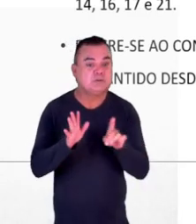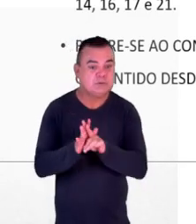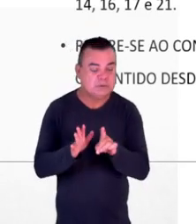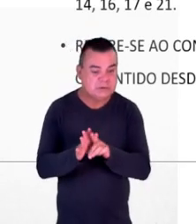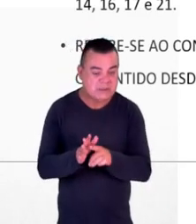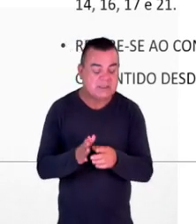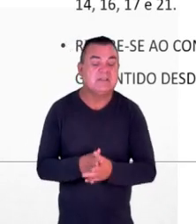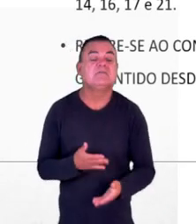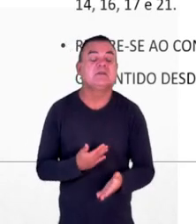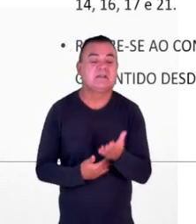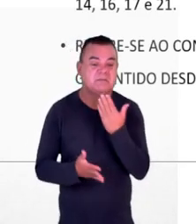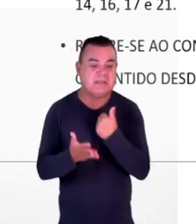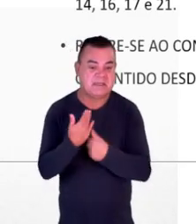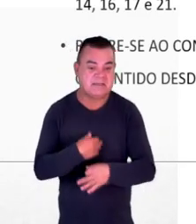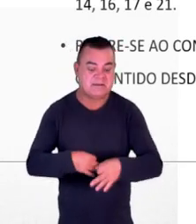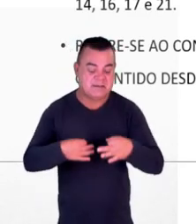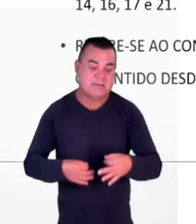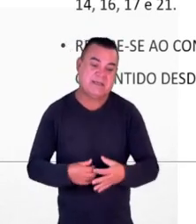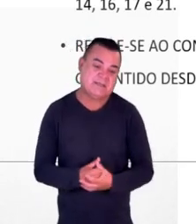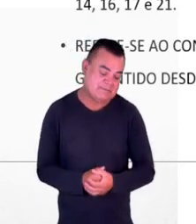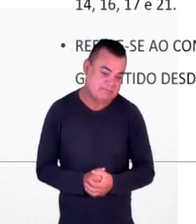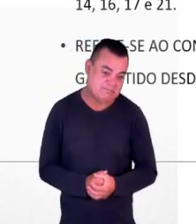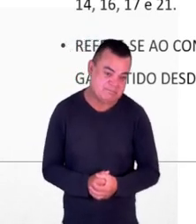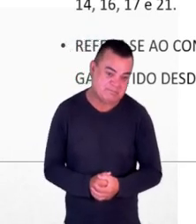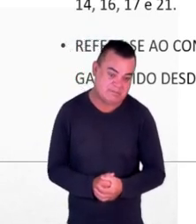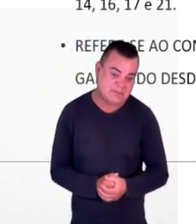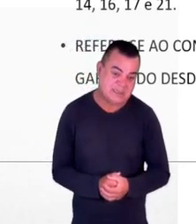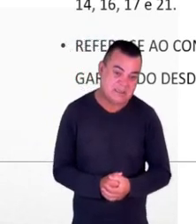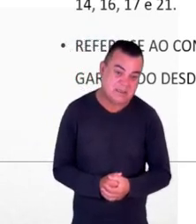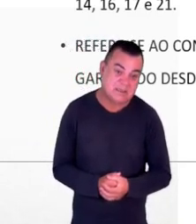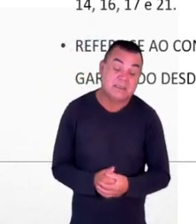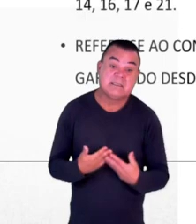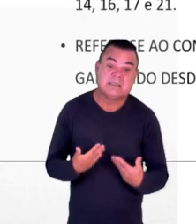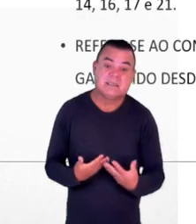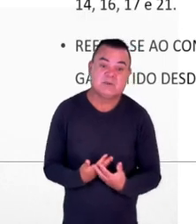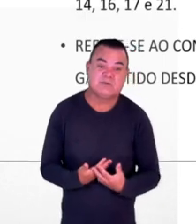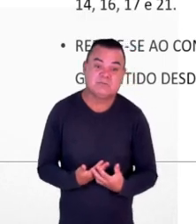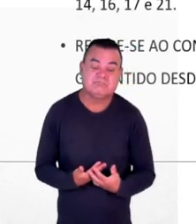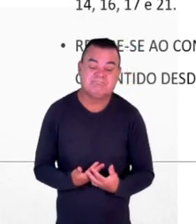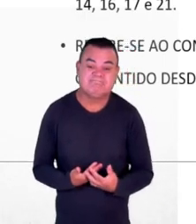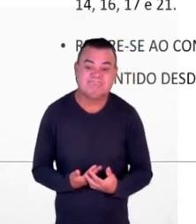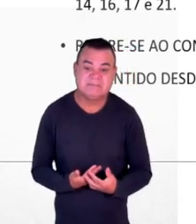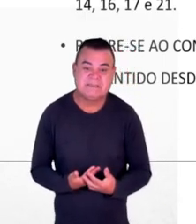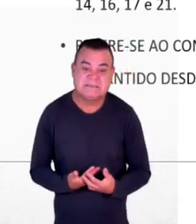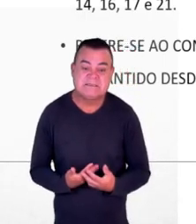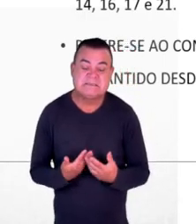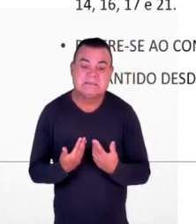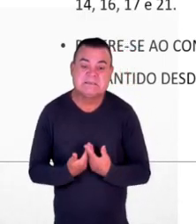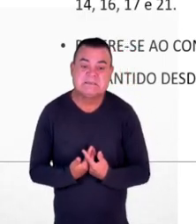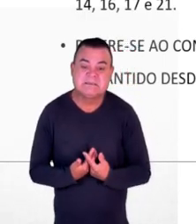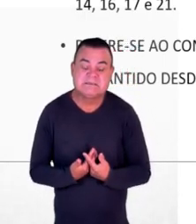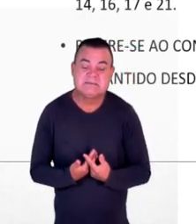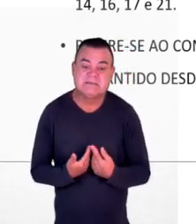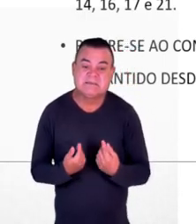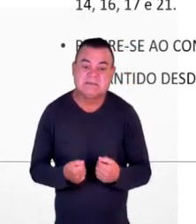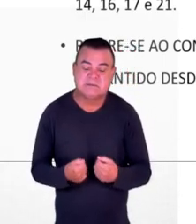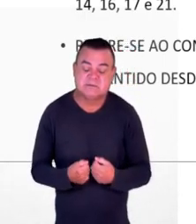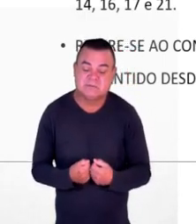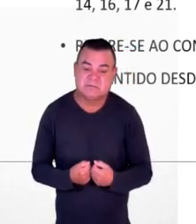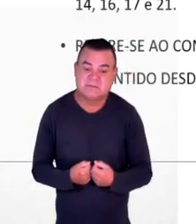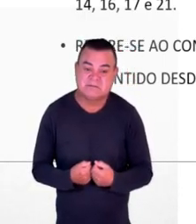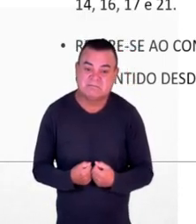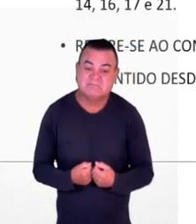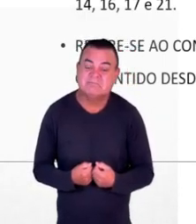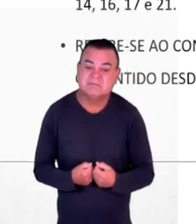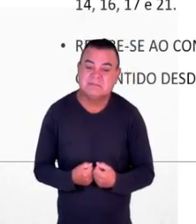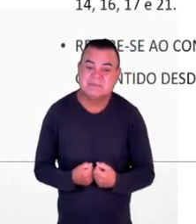questão de sensibilidade ele tem uma questão de sensibilidade humana mas aqui a gente não tá falando só da sensibilidade humana nós